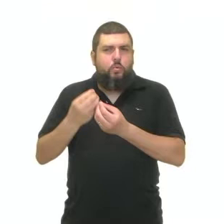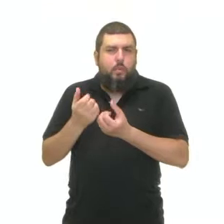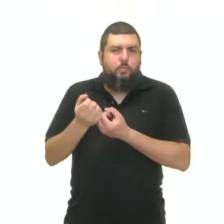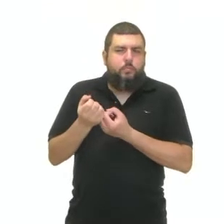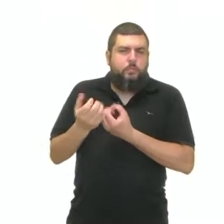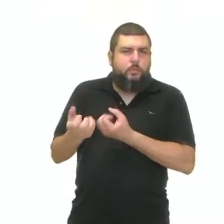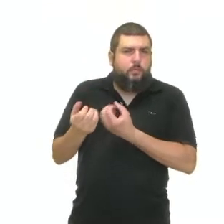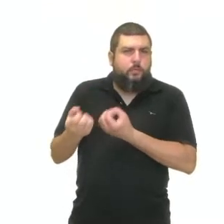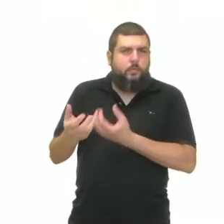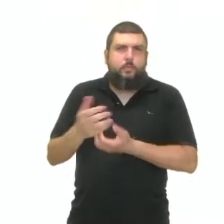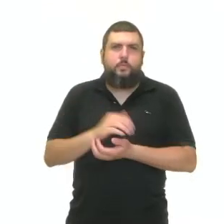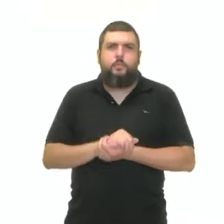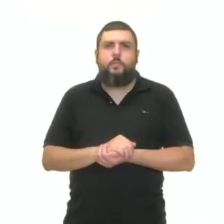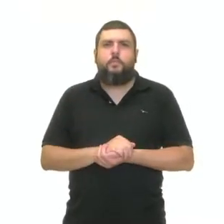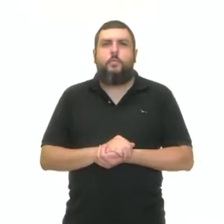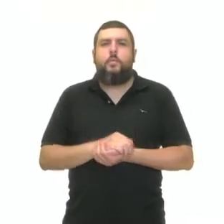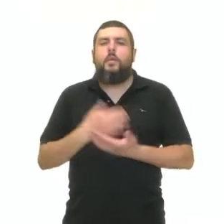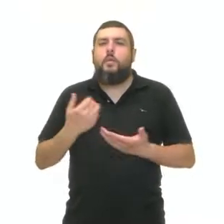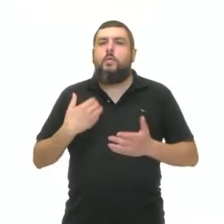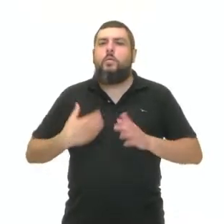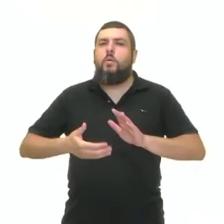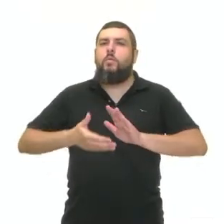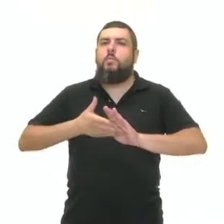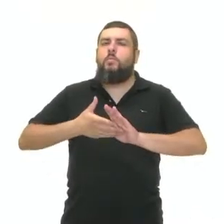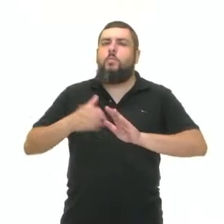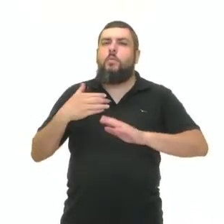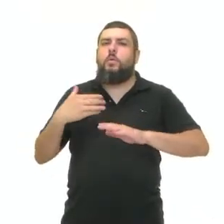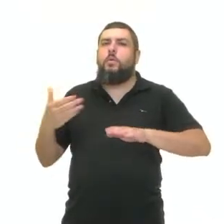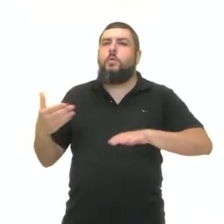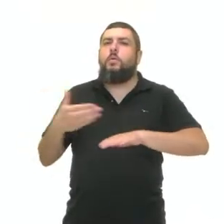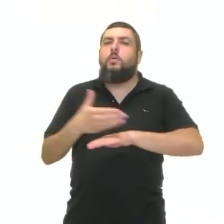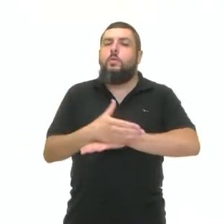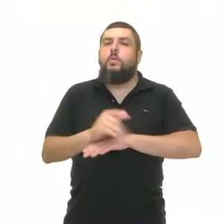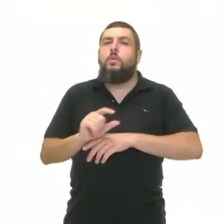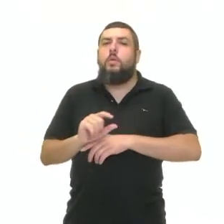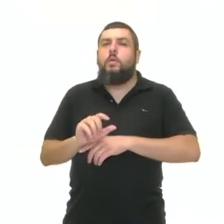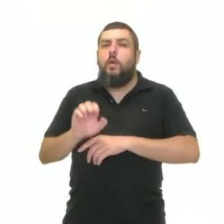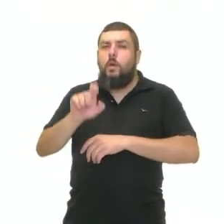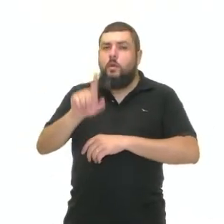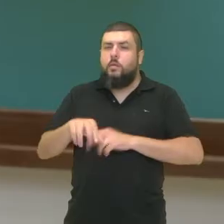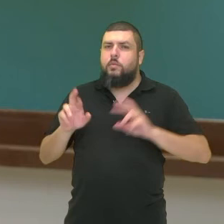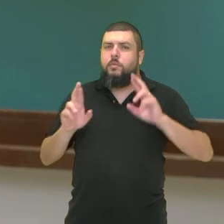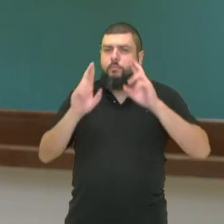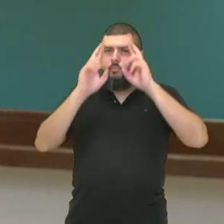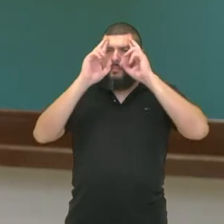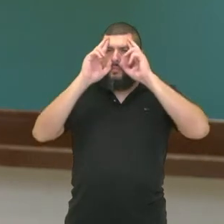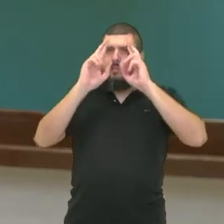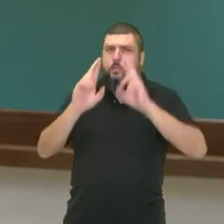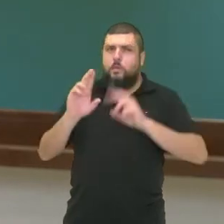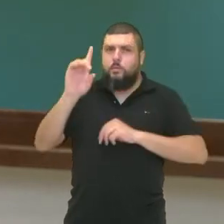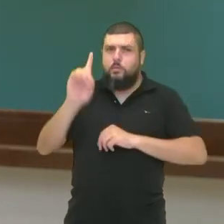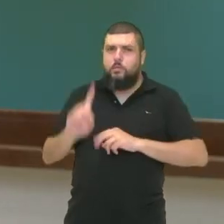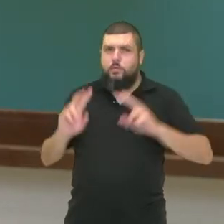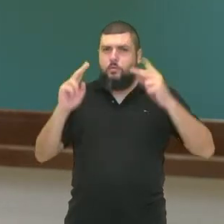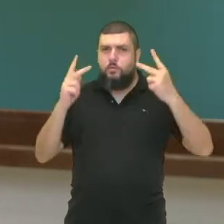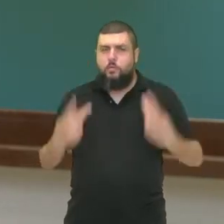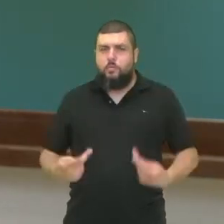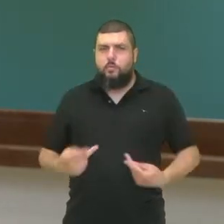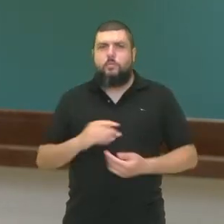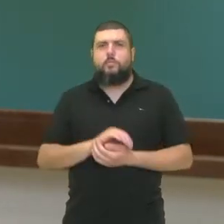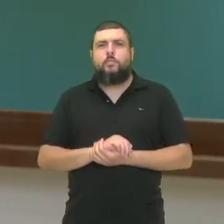Apresentando proposta de intervenção que respeite os direitos humanos. O que você tem que fazer então?